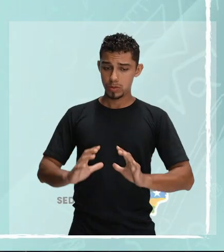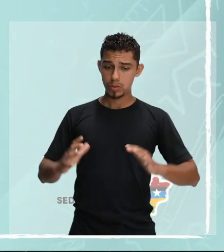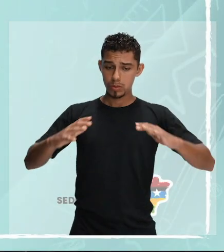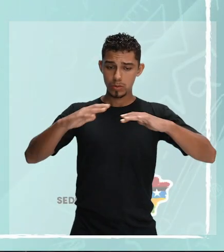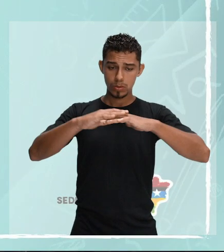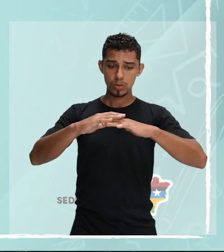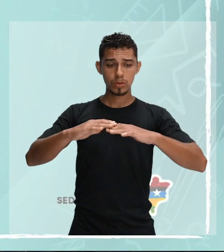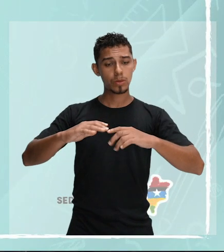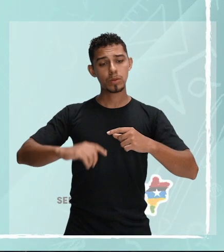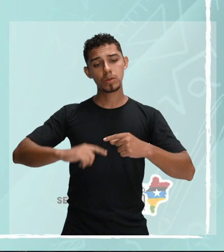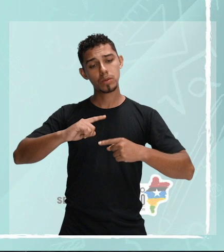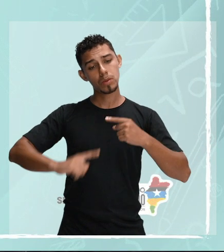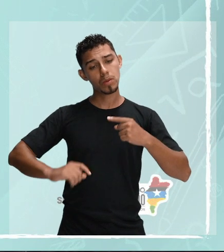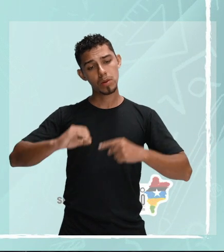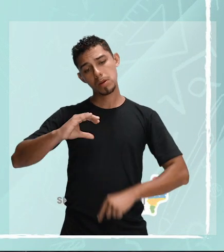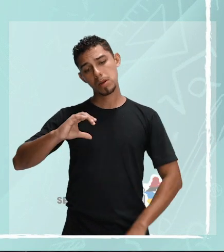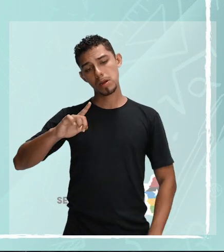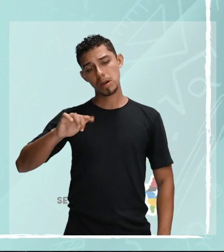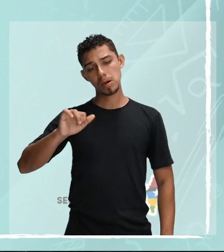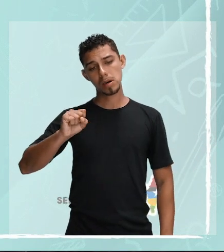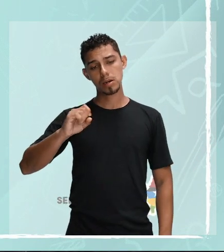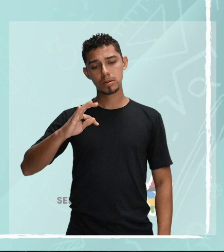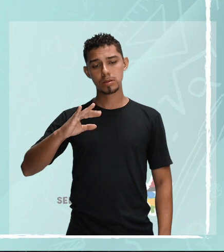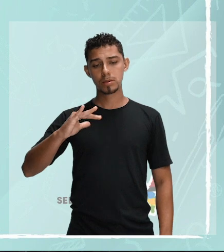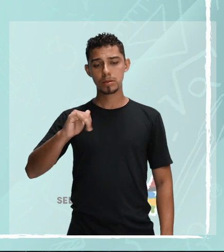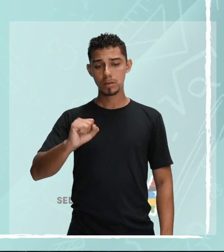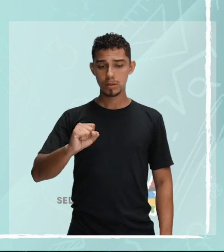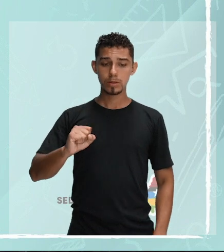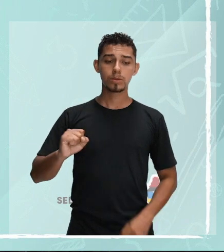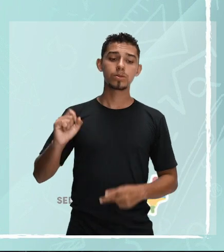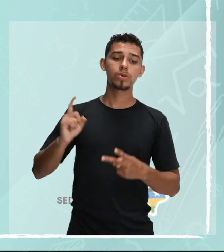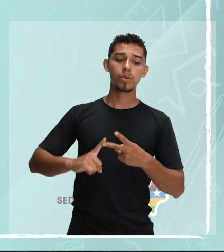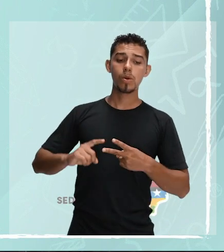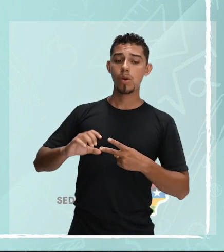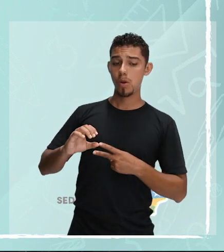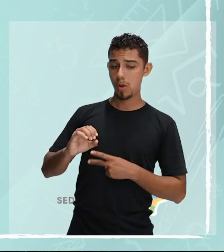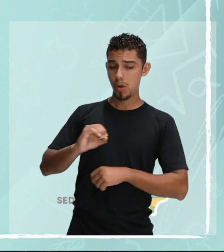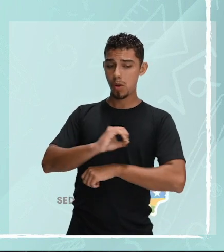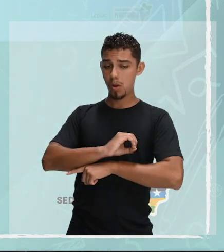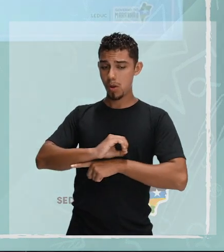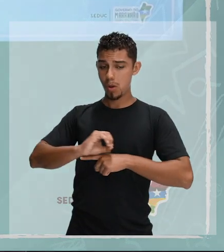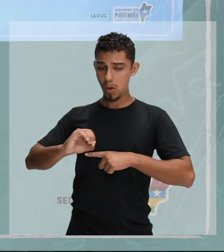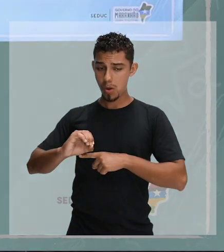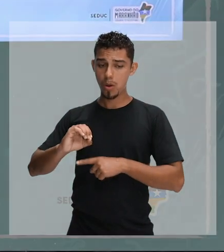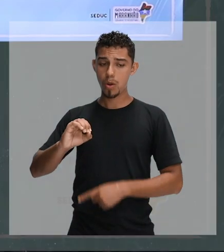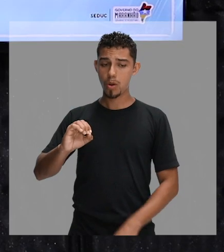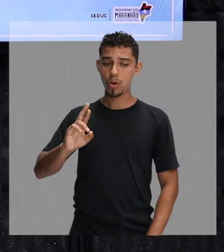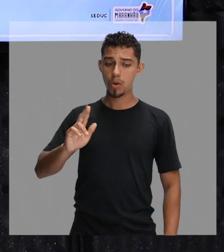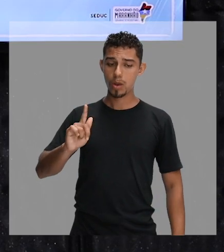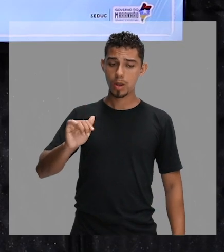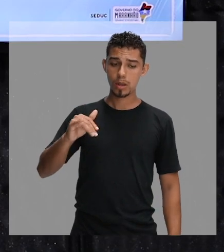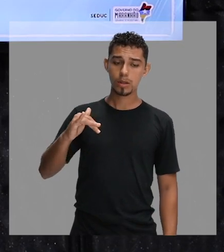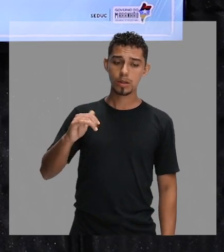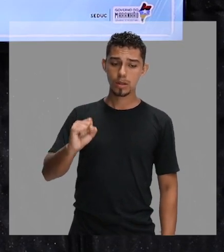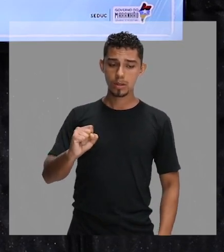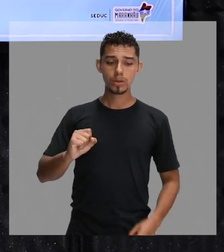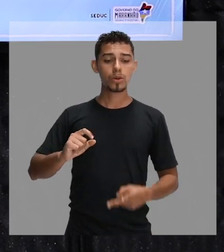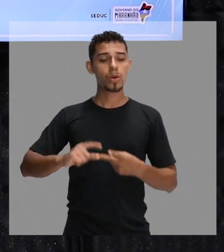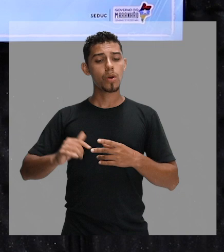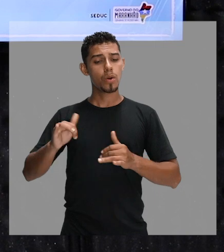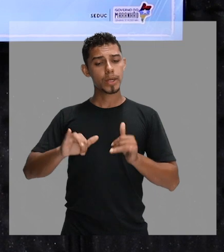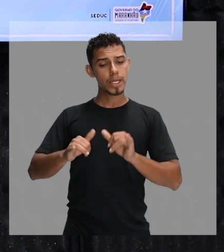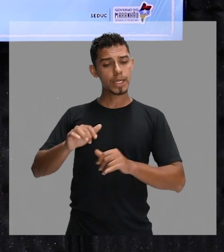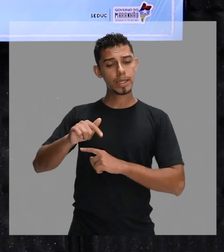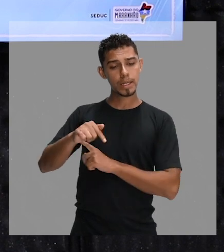como clásticas ou detríticas, orgânicas ou biogênicas ou químicas. As rochas sedimentares elas são formadas de